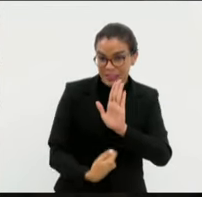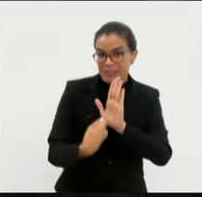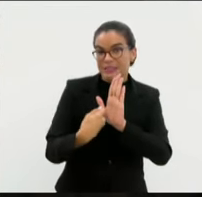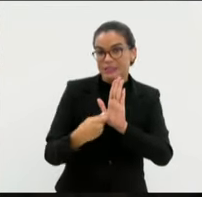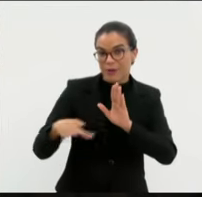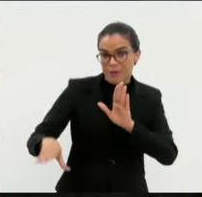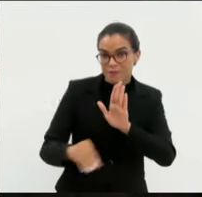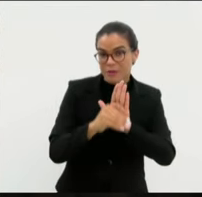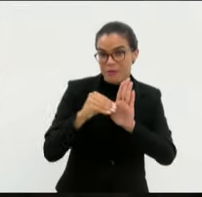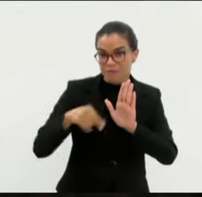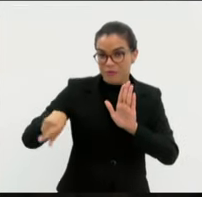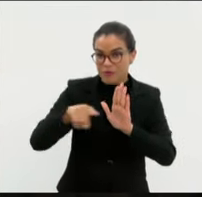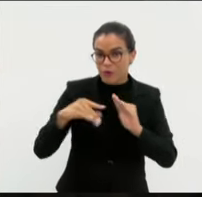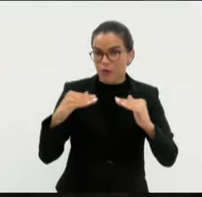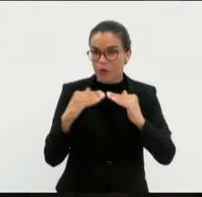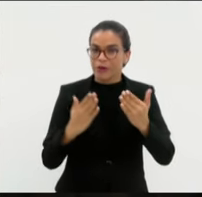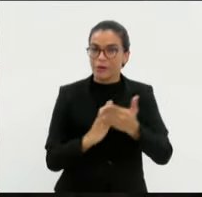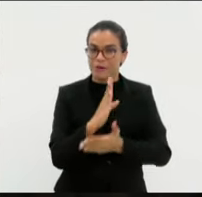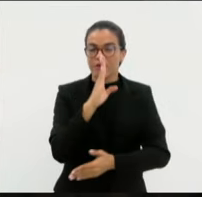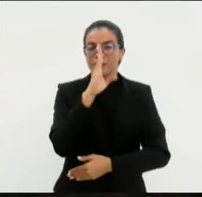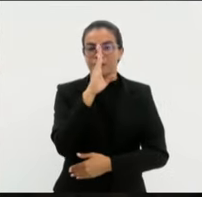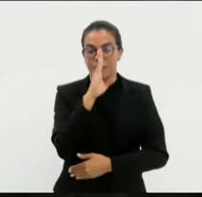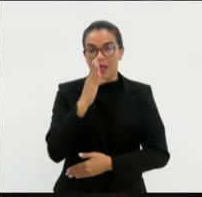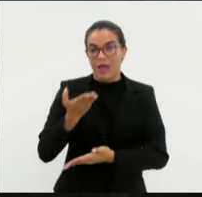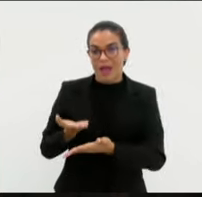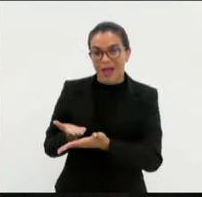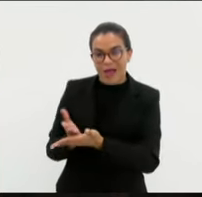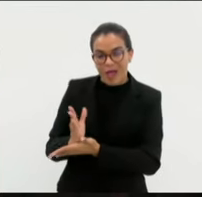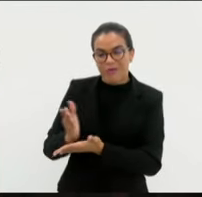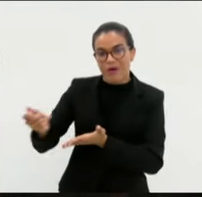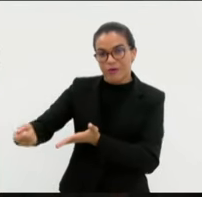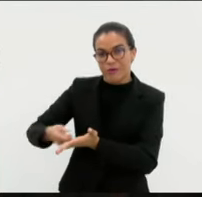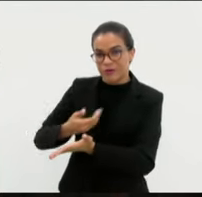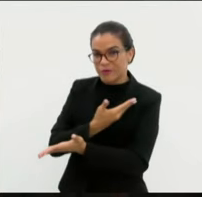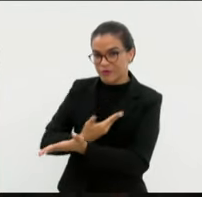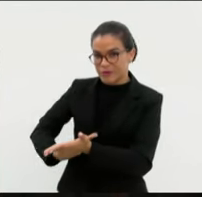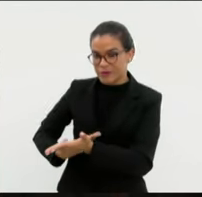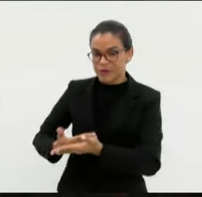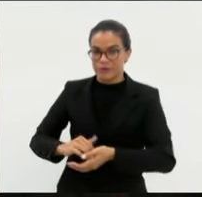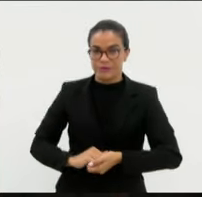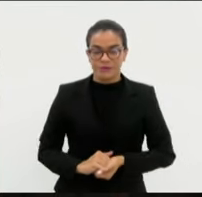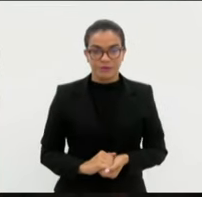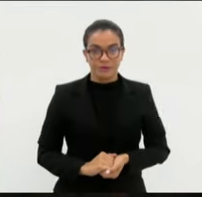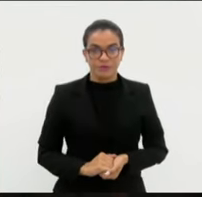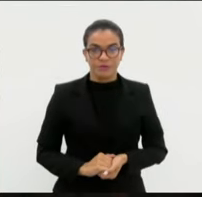assim emendado. Os senhores que aprovam, permaneçam como estão. Aprovado. Vai autógrafo.